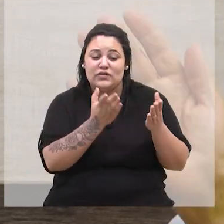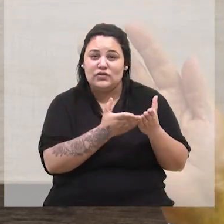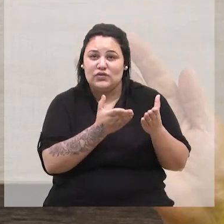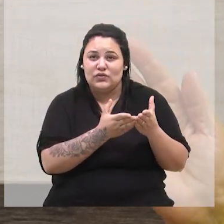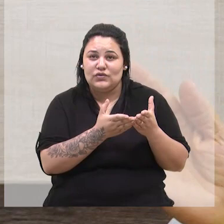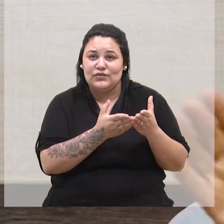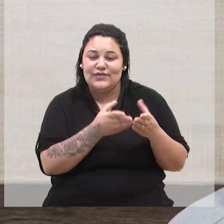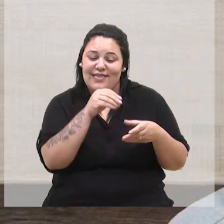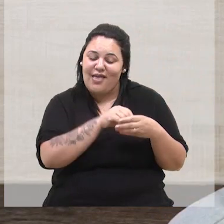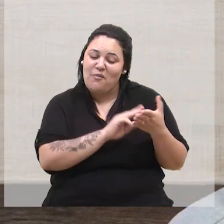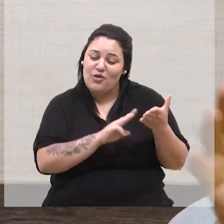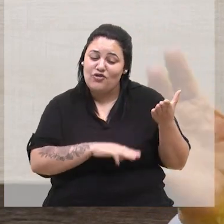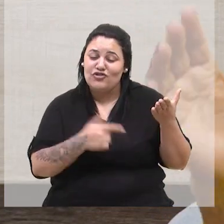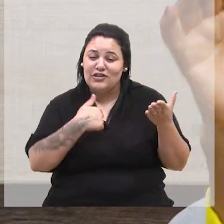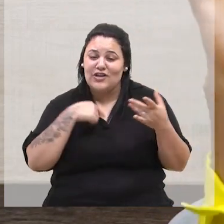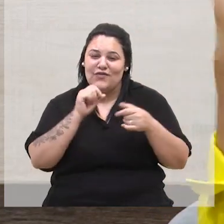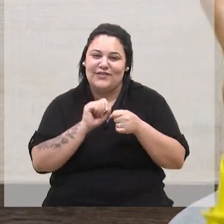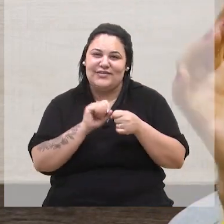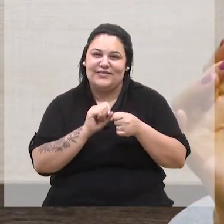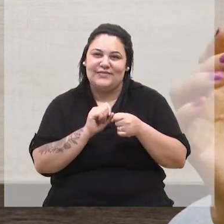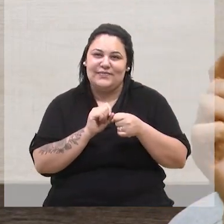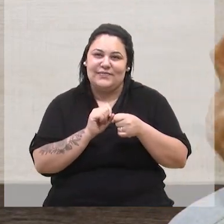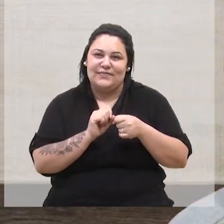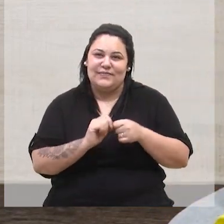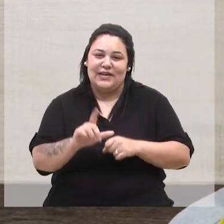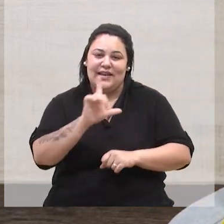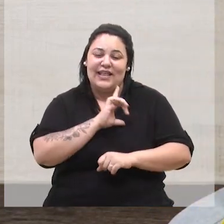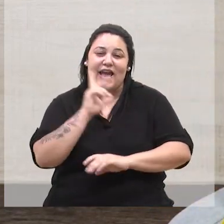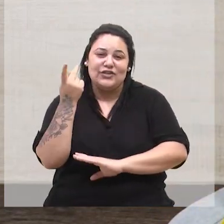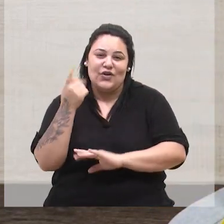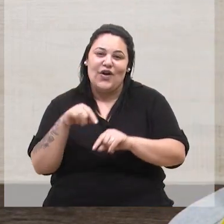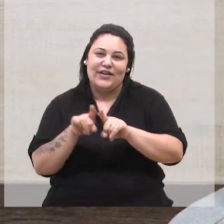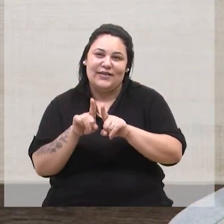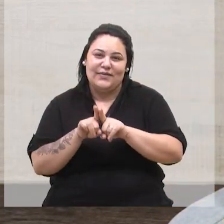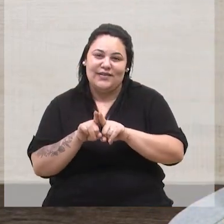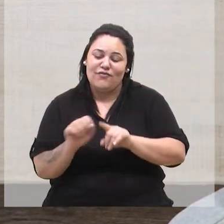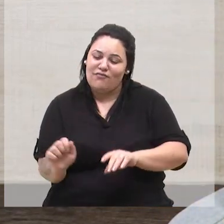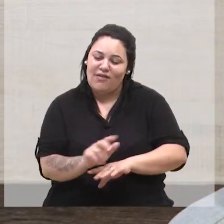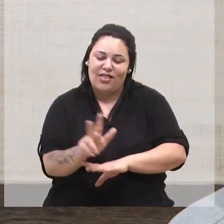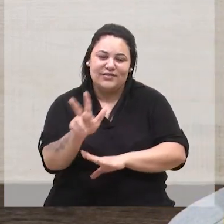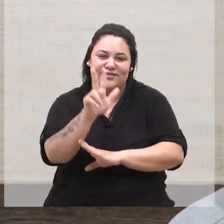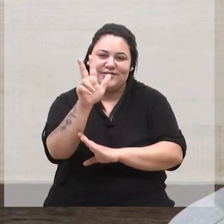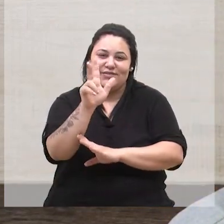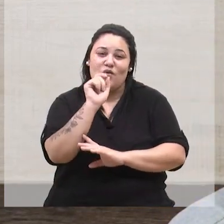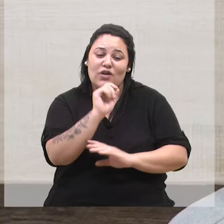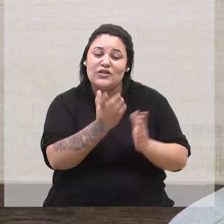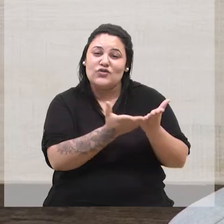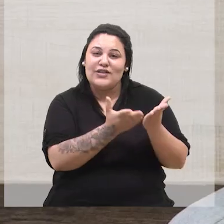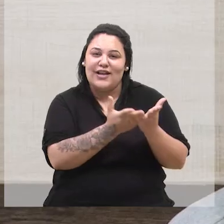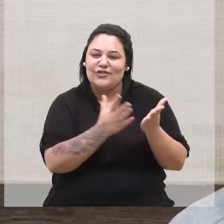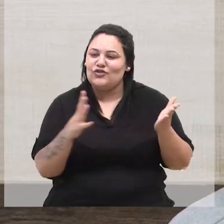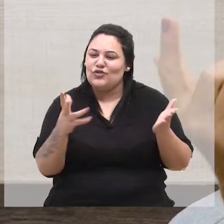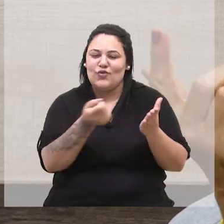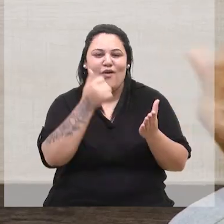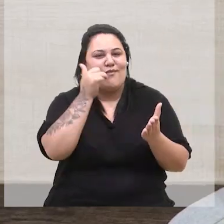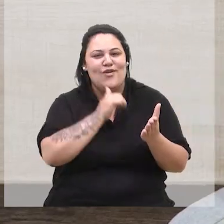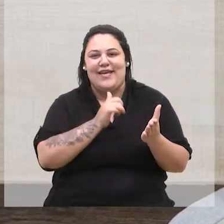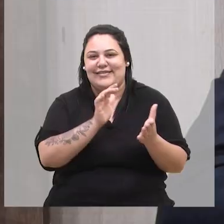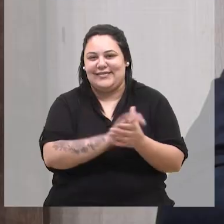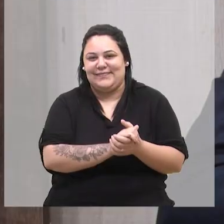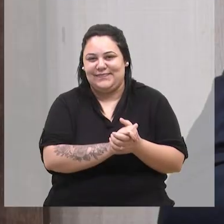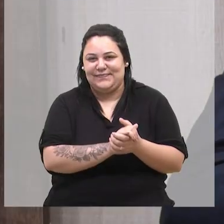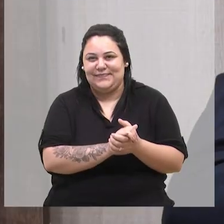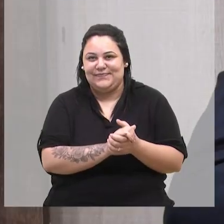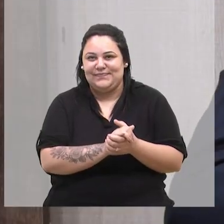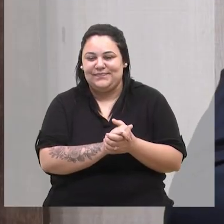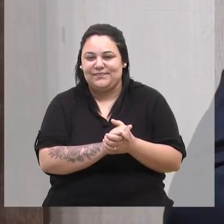da metodologia que eu fiz para que se tenha a história e a valoração do que foi estudado de todas as mulheres. E no